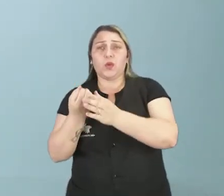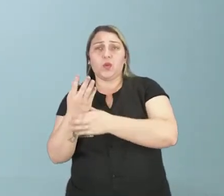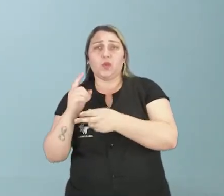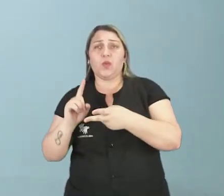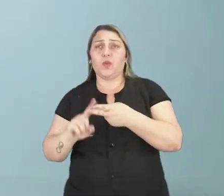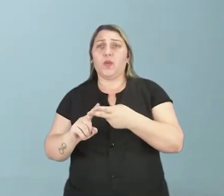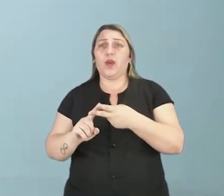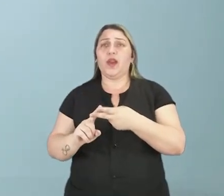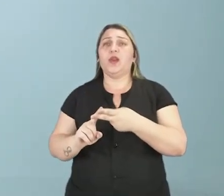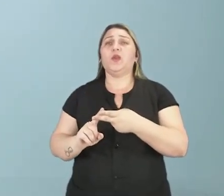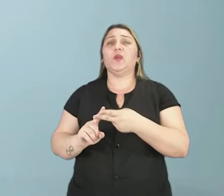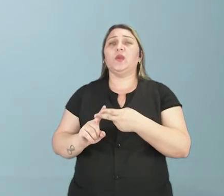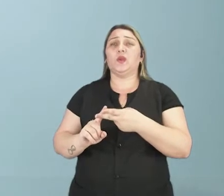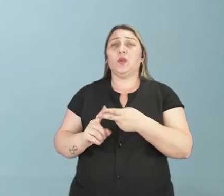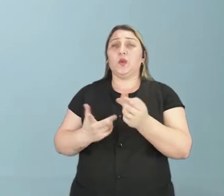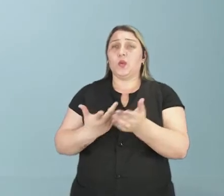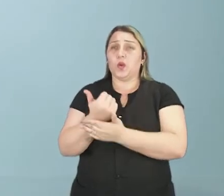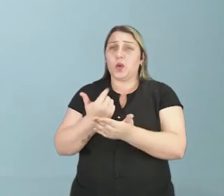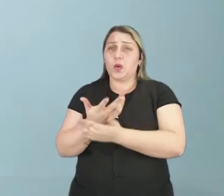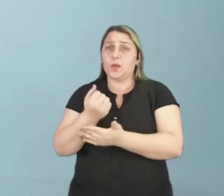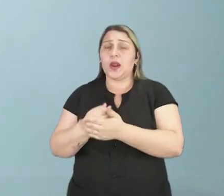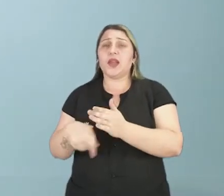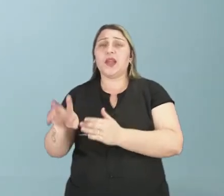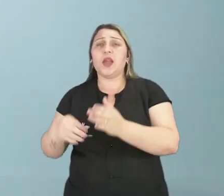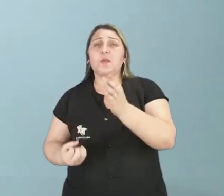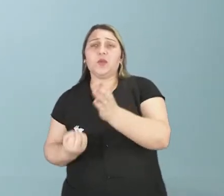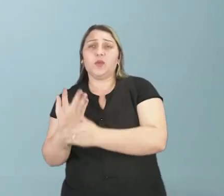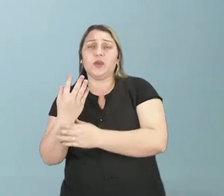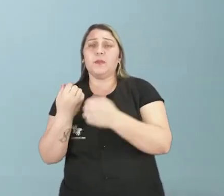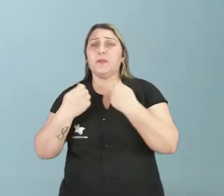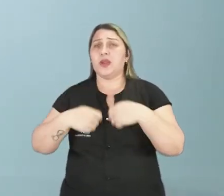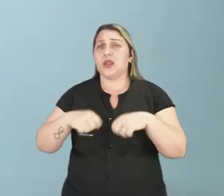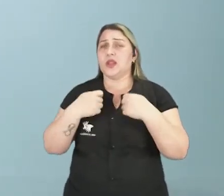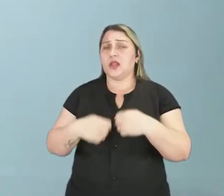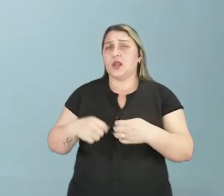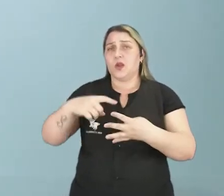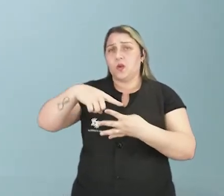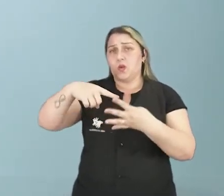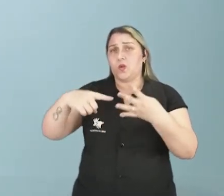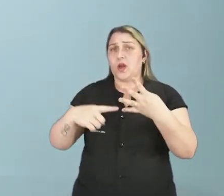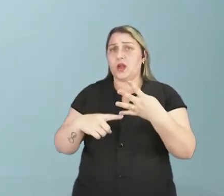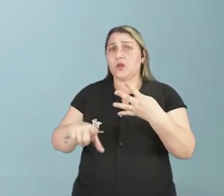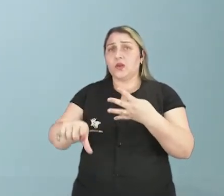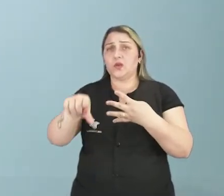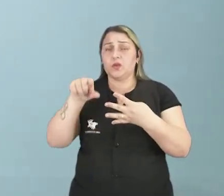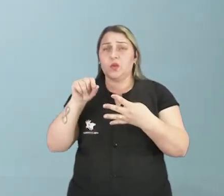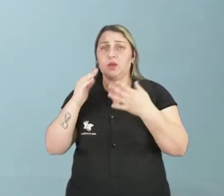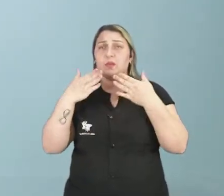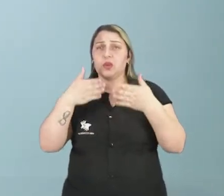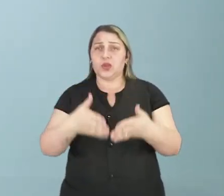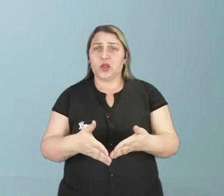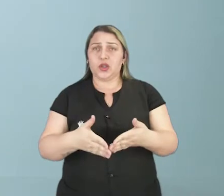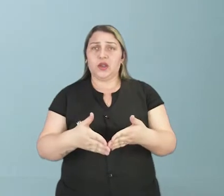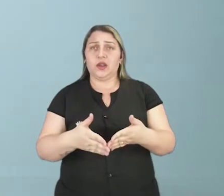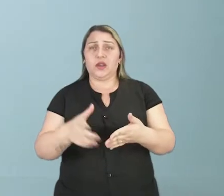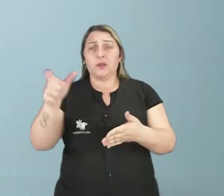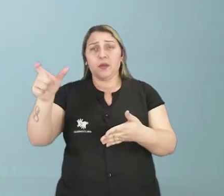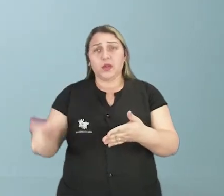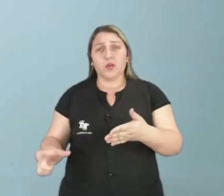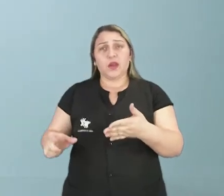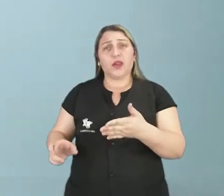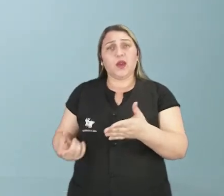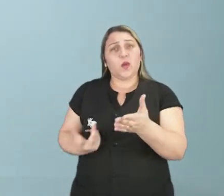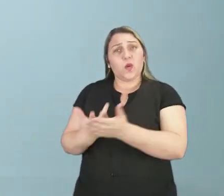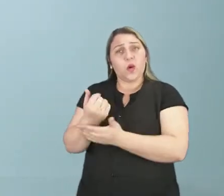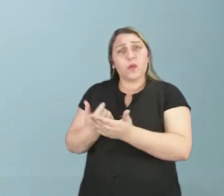ele é consumidor. Quem produz, ele precisa de 4 alternativas para chegar no consumidor. Ou